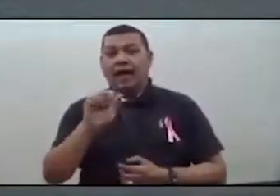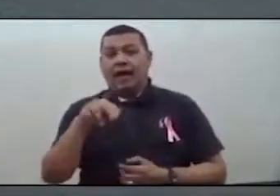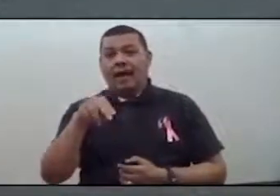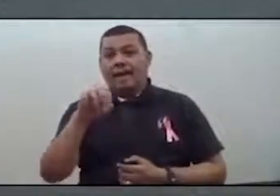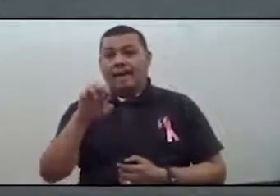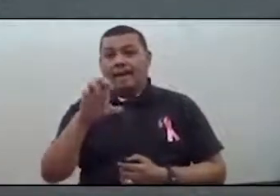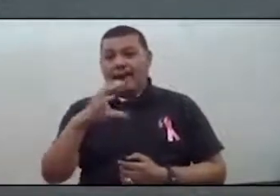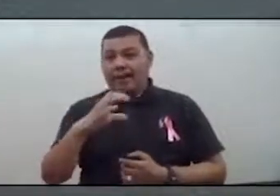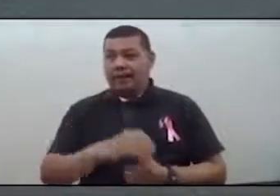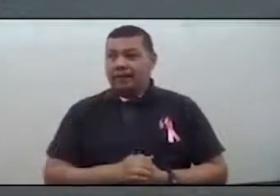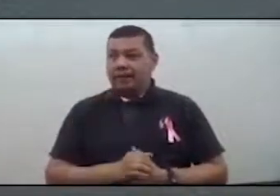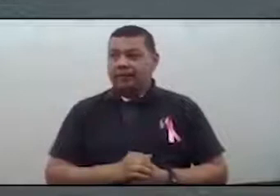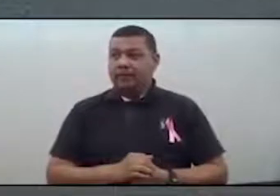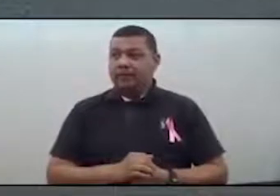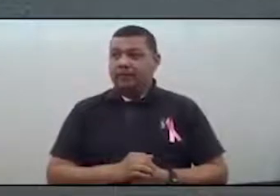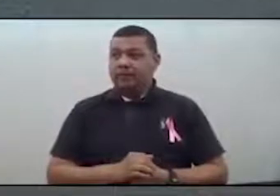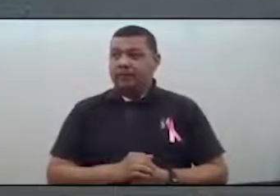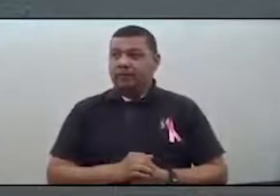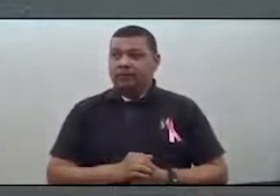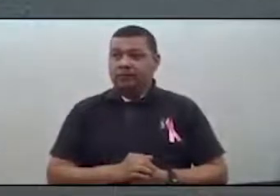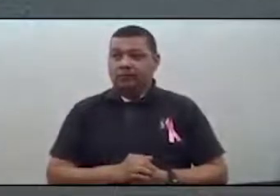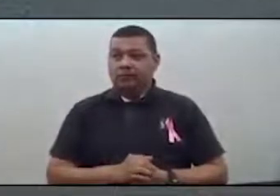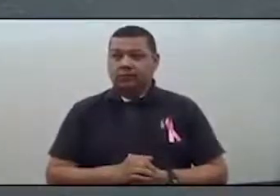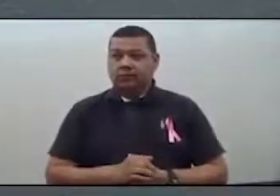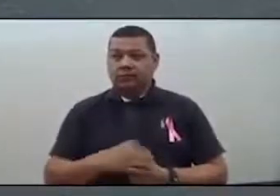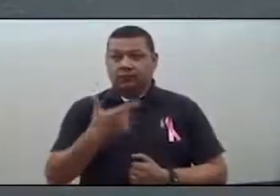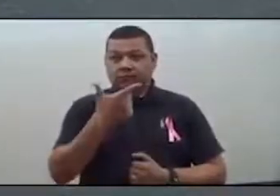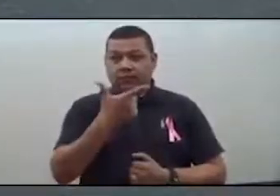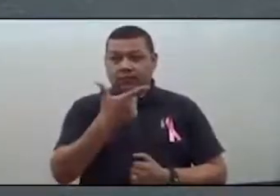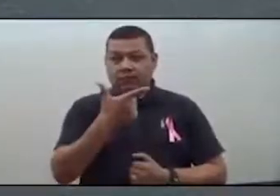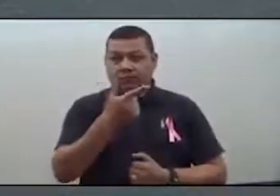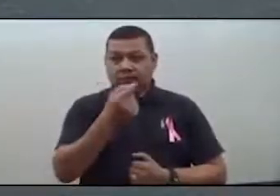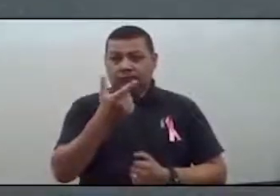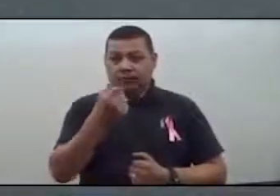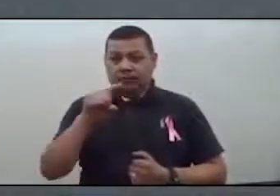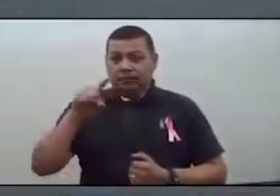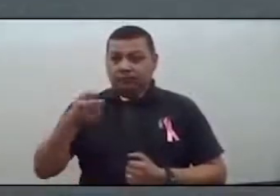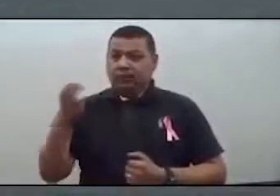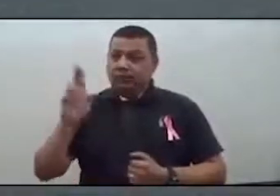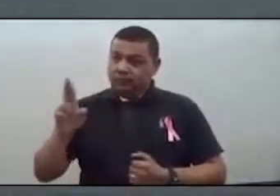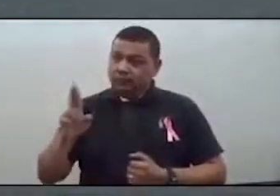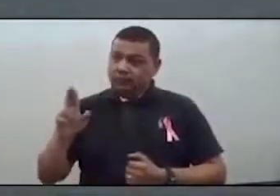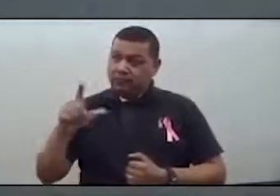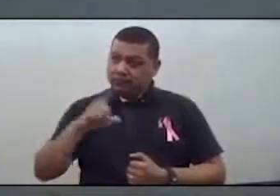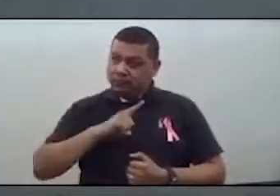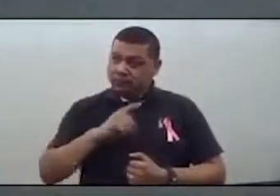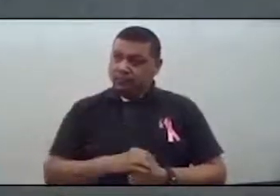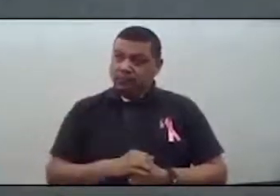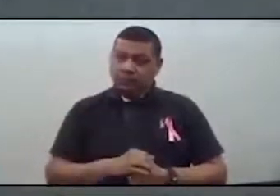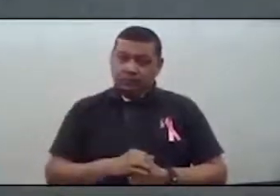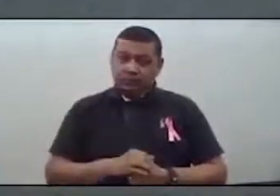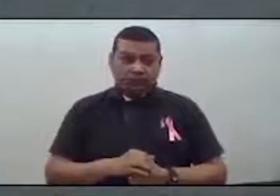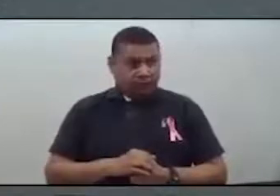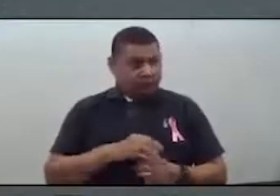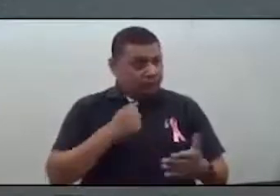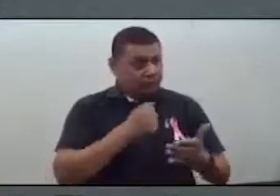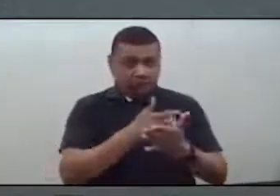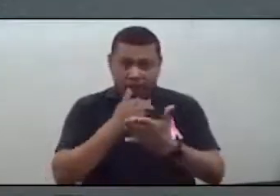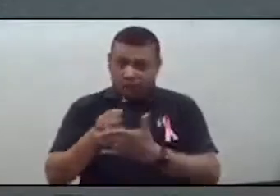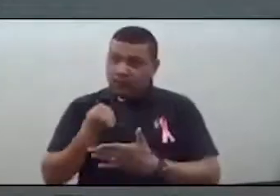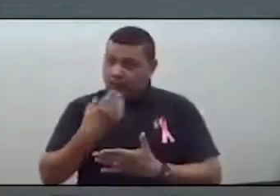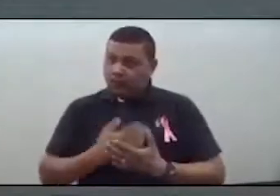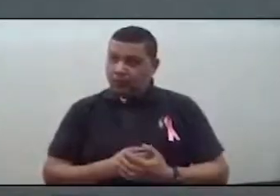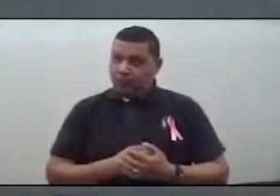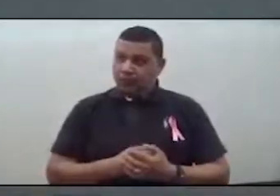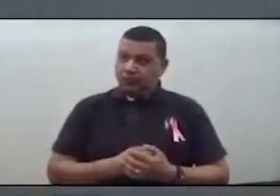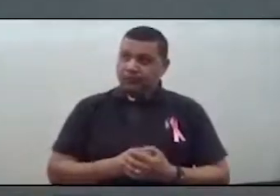se pode negar. R$ 200 mil nós acabaríamos, por exemplo, vereador Romeu, bem colocado e bem distribuído, com a questão das